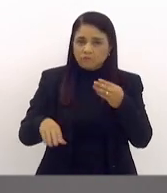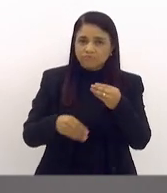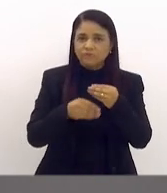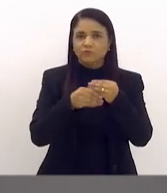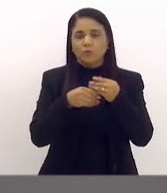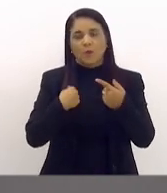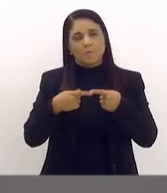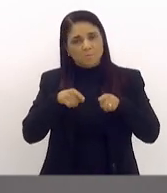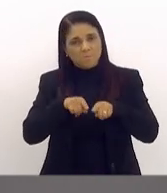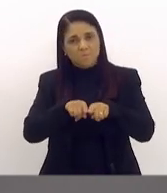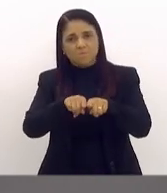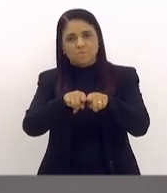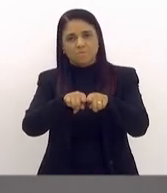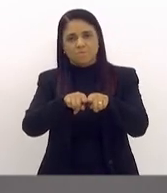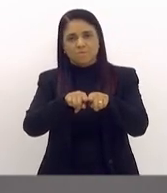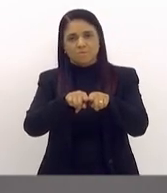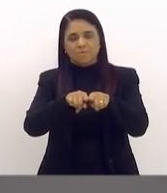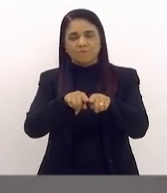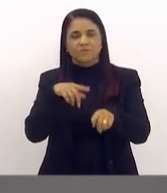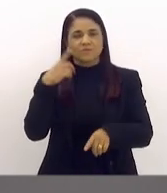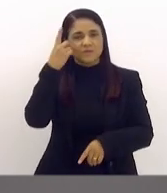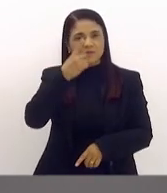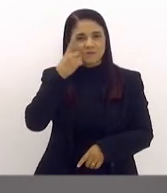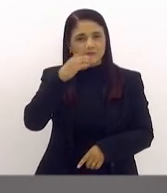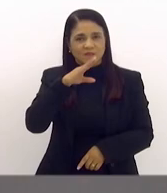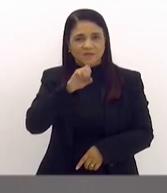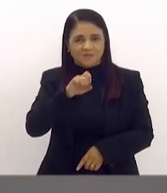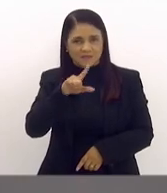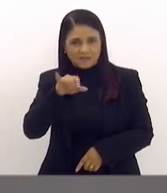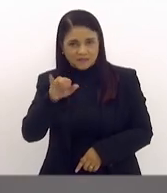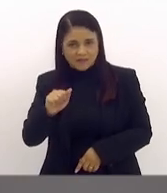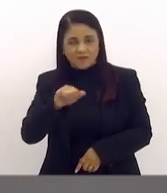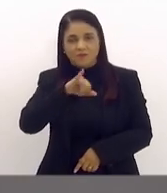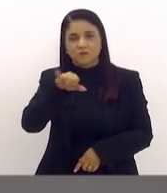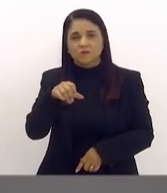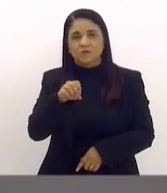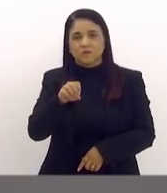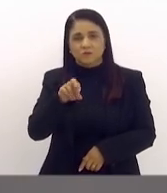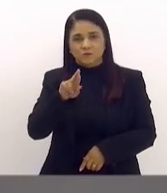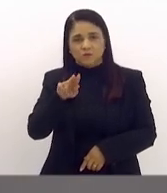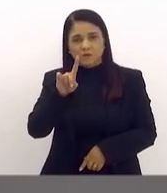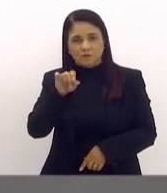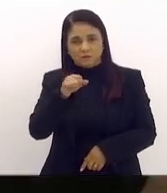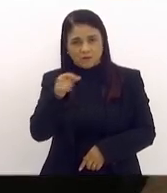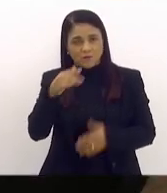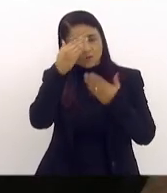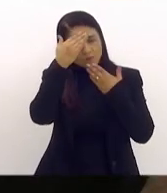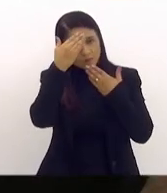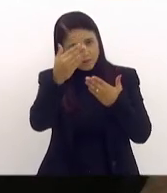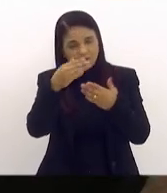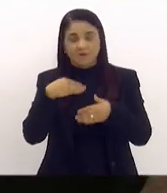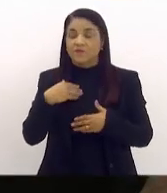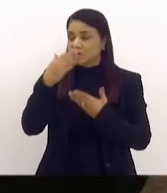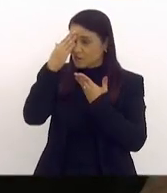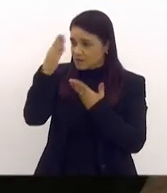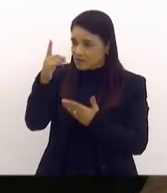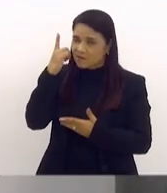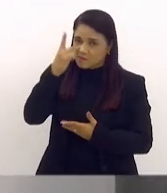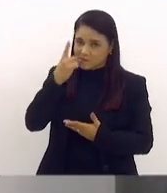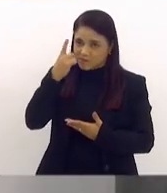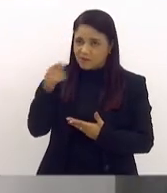minha parceira minha deputada minha amiga Céli Jordão Muito obrigado obrigado Deputado munir é só